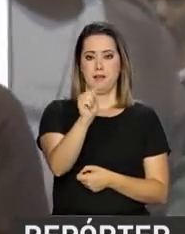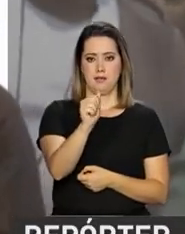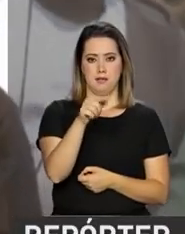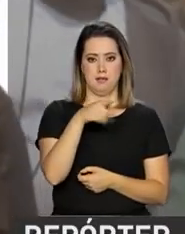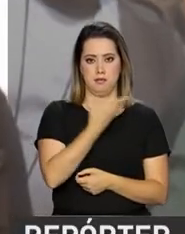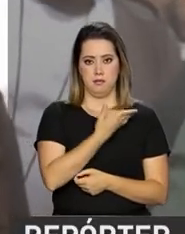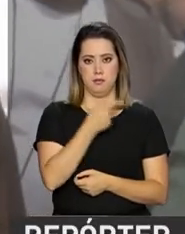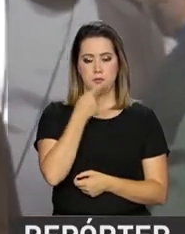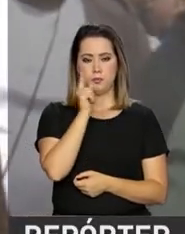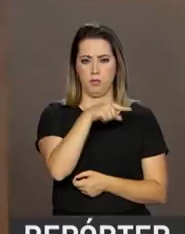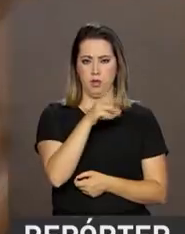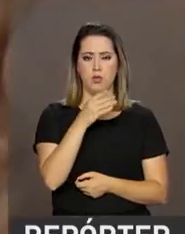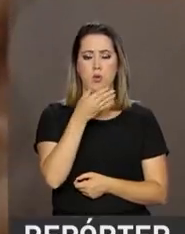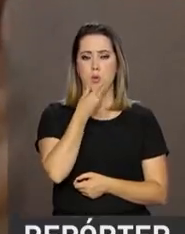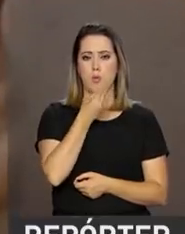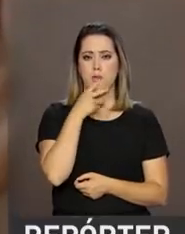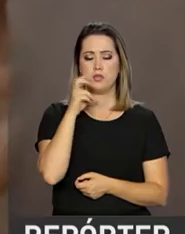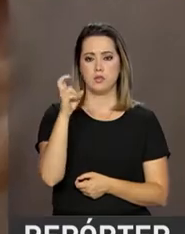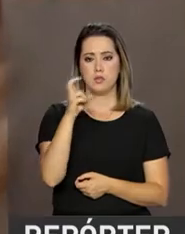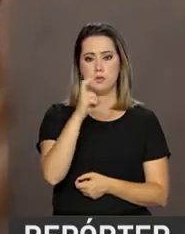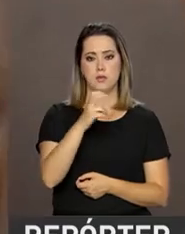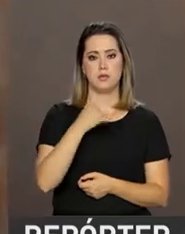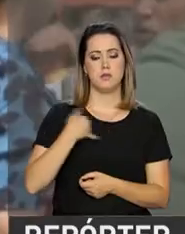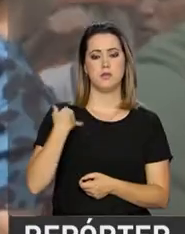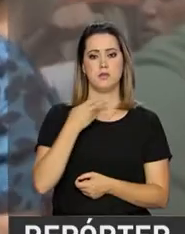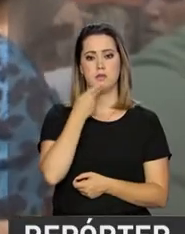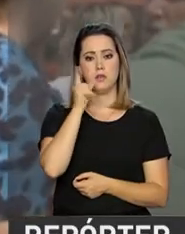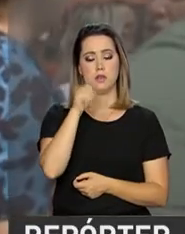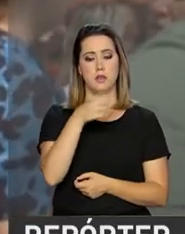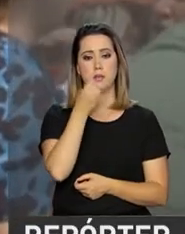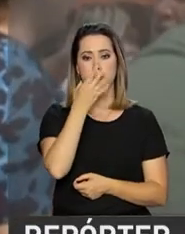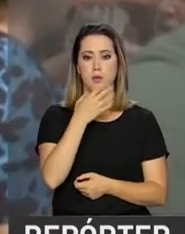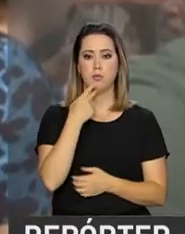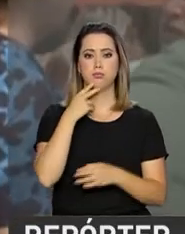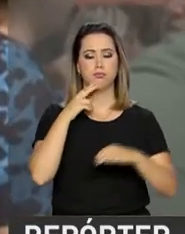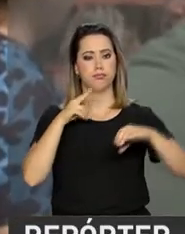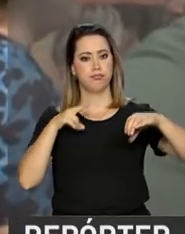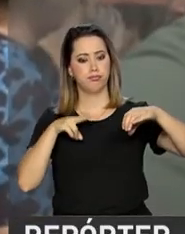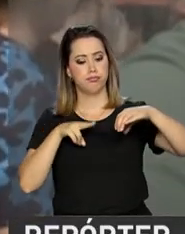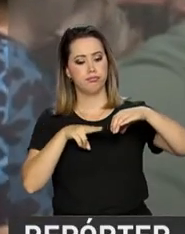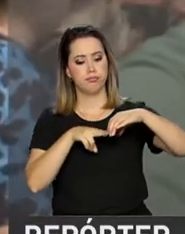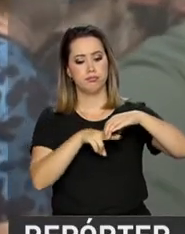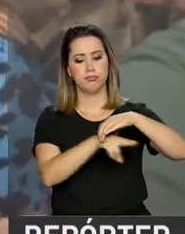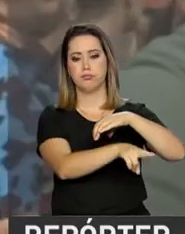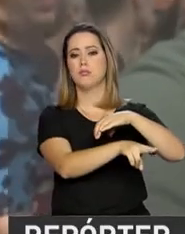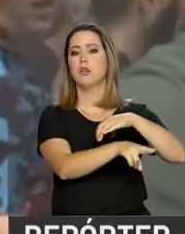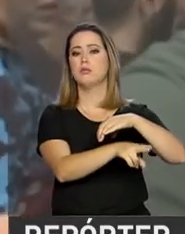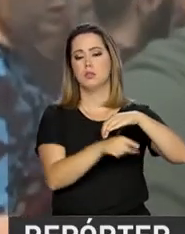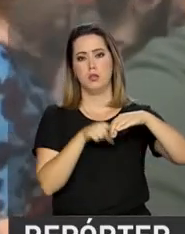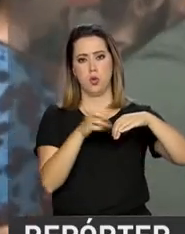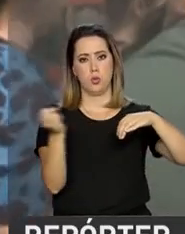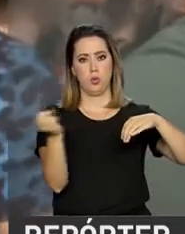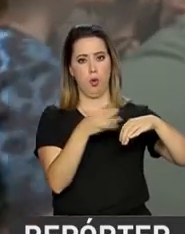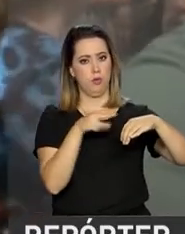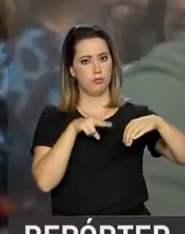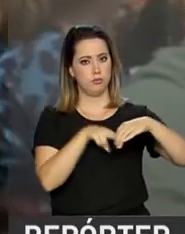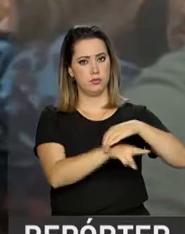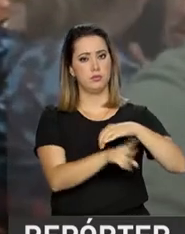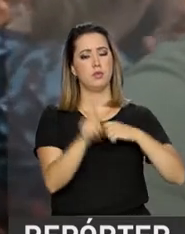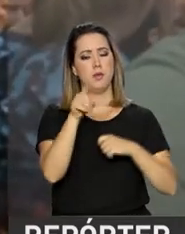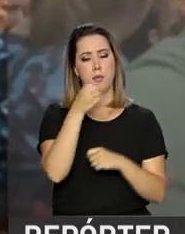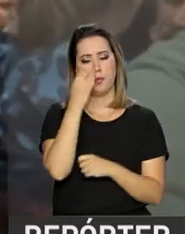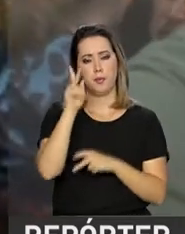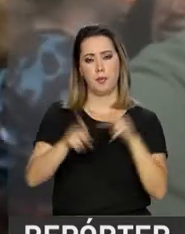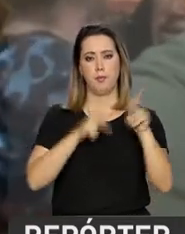município há 55 anos, aprova o novo túnel. Vai ser em benefício da população, dos